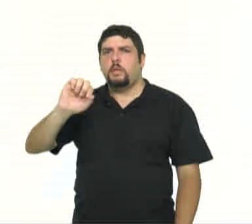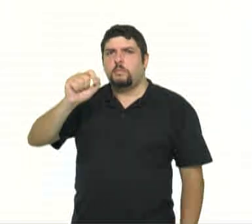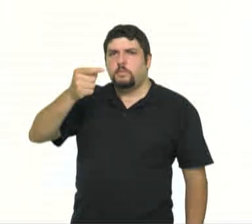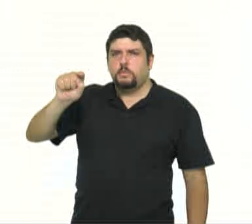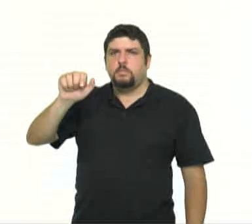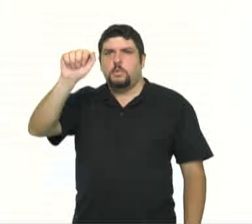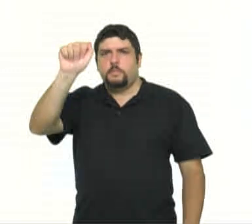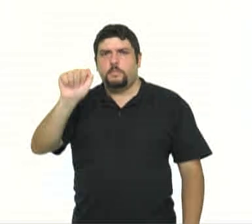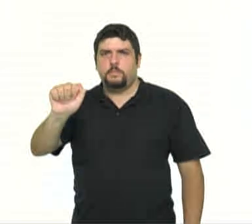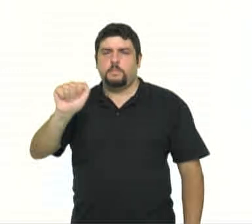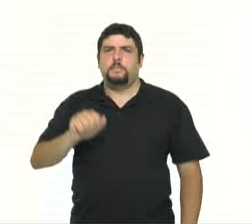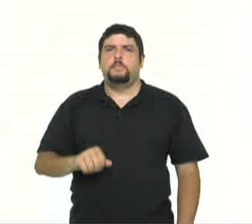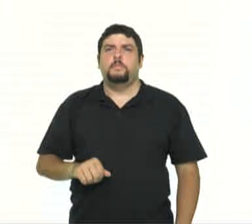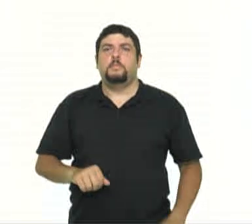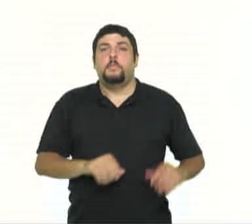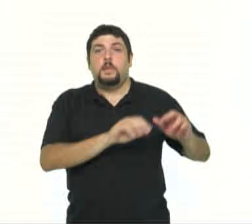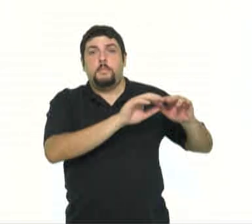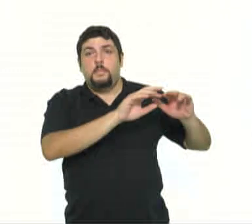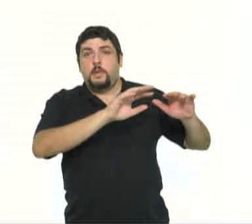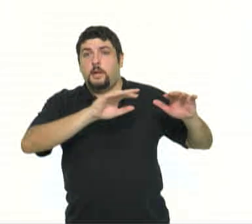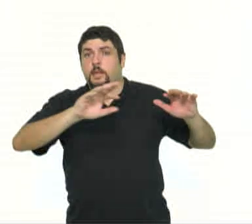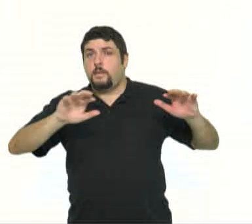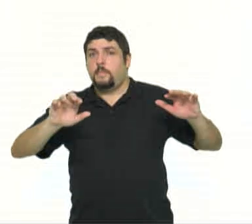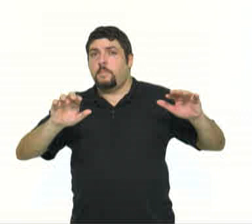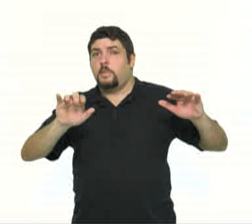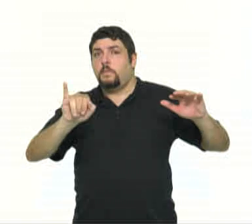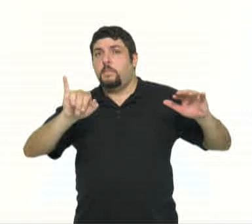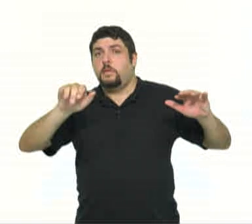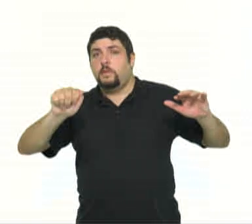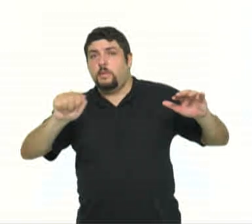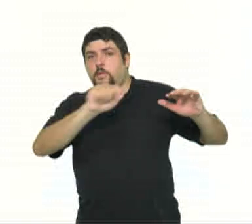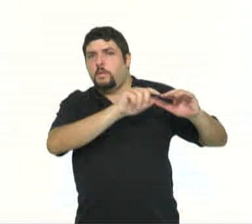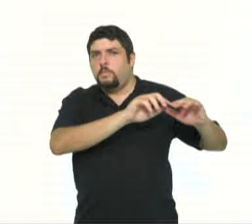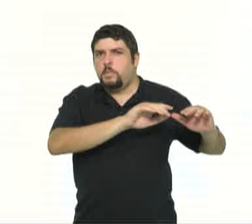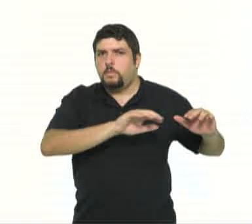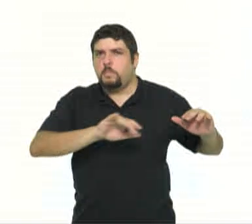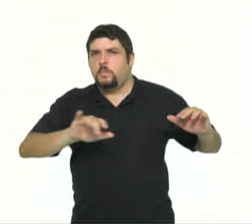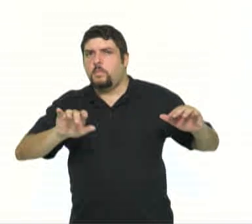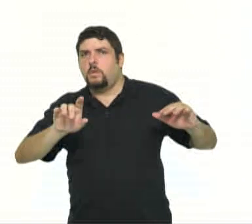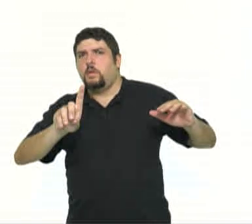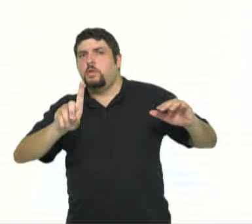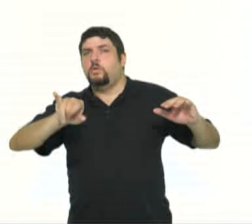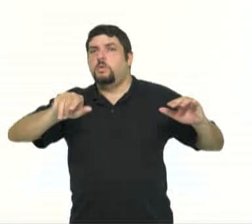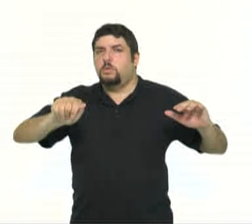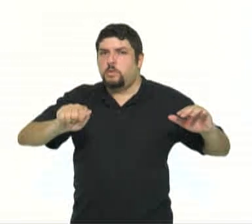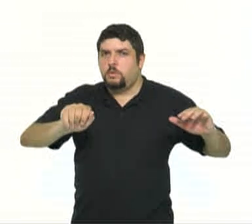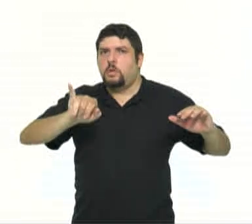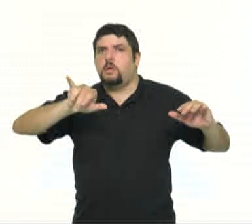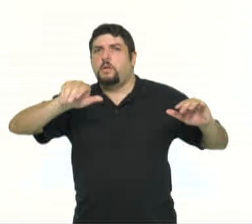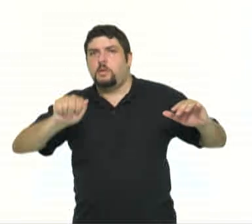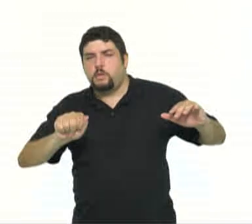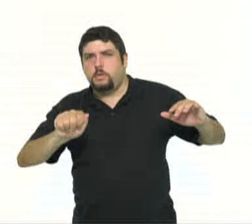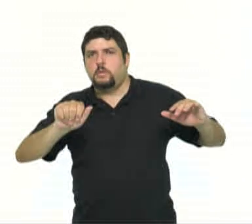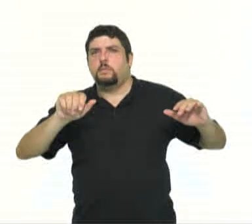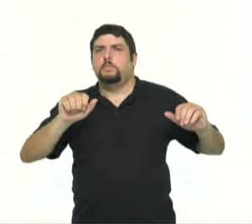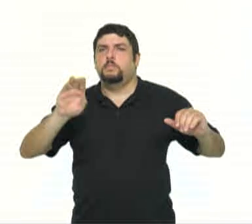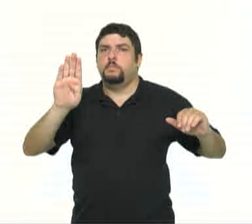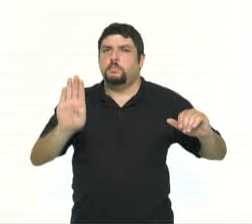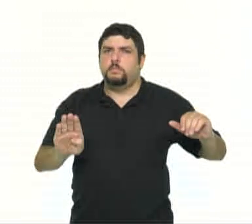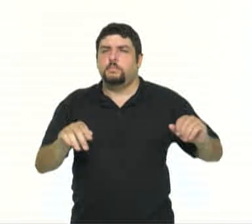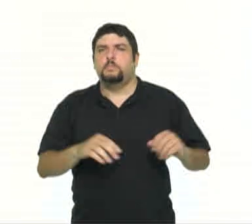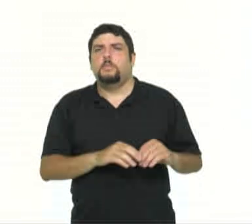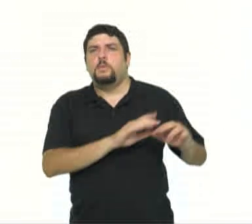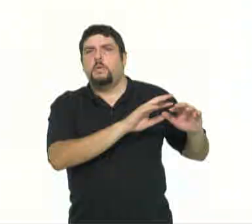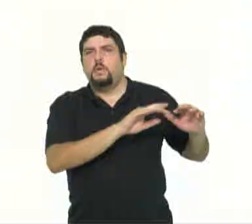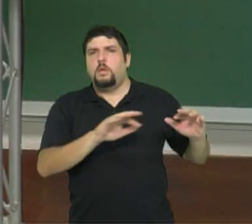A. Parece que gemia, rompendo o dia. Terceiro e quarto verso, letra B. Em flor,